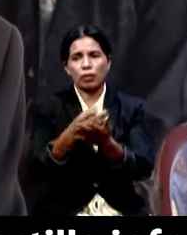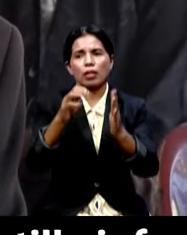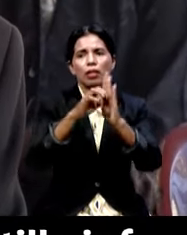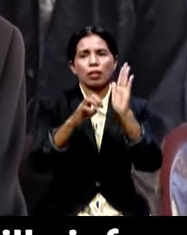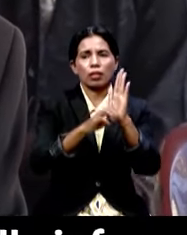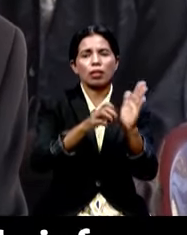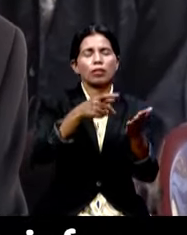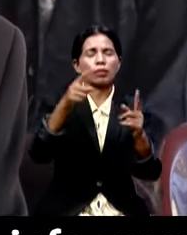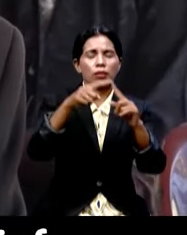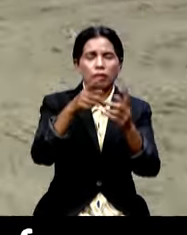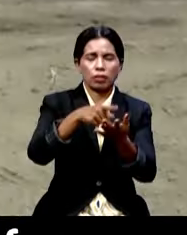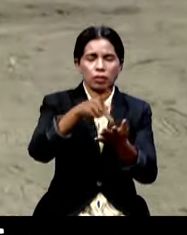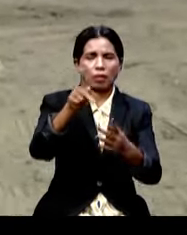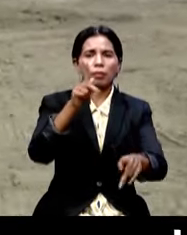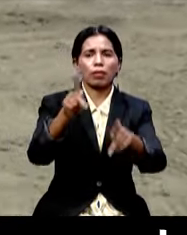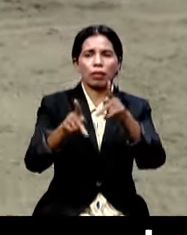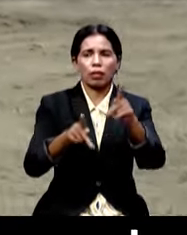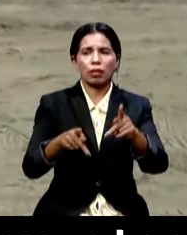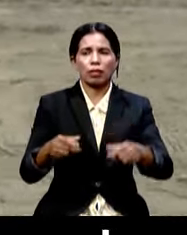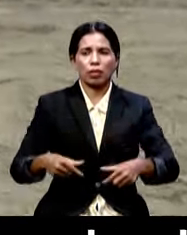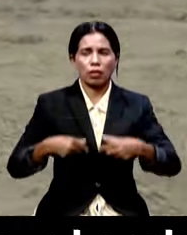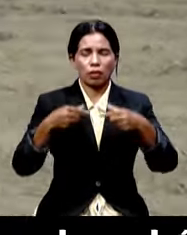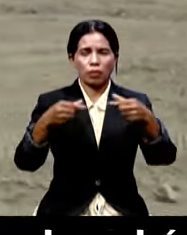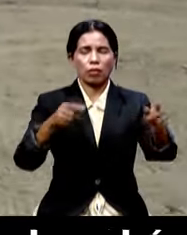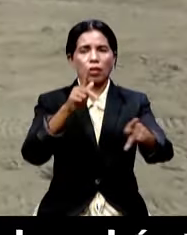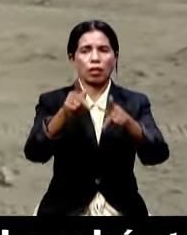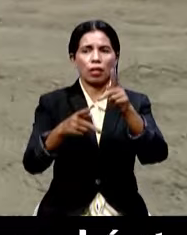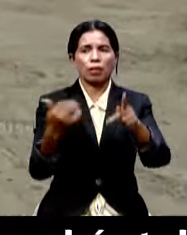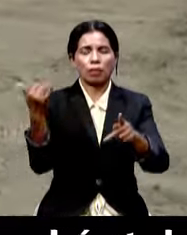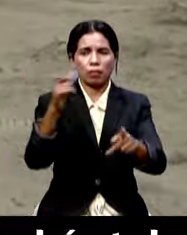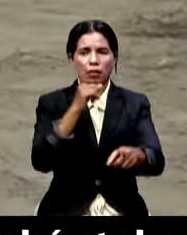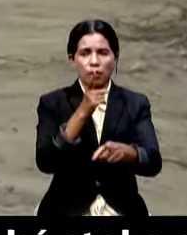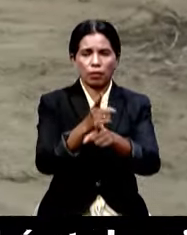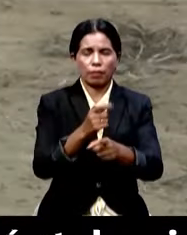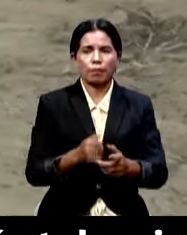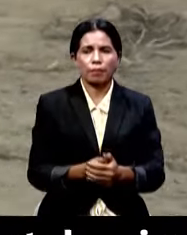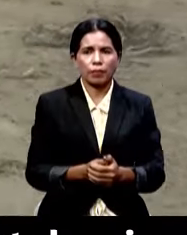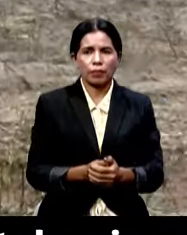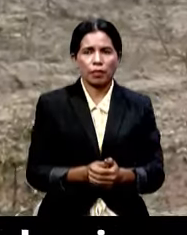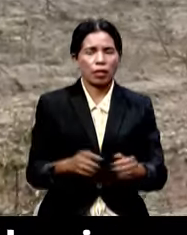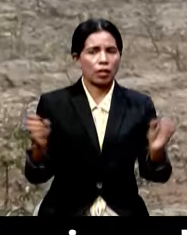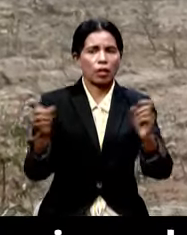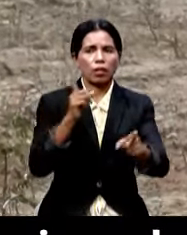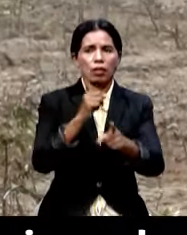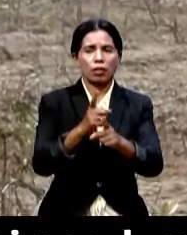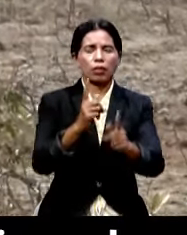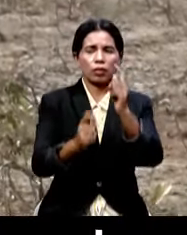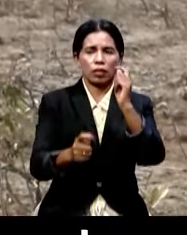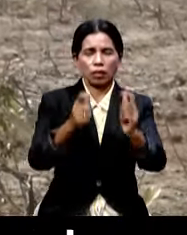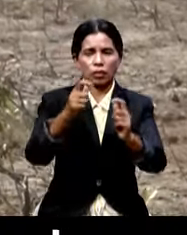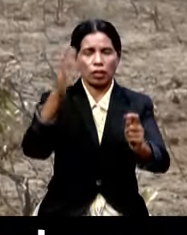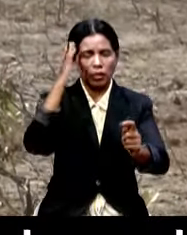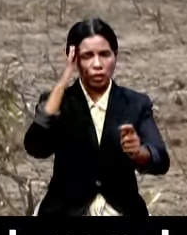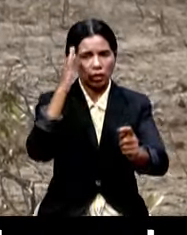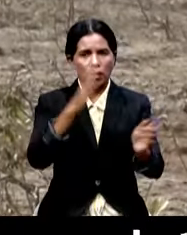tu selo para Rainai, né? Tem que for para Rainai, certo. Certo, né? Mas lá o sané do tribunal considera